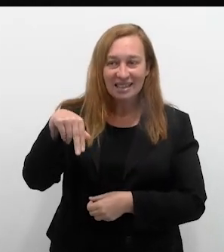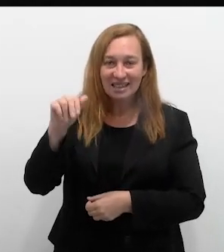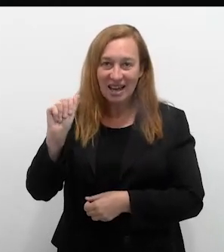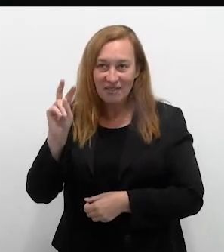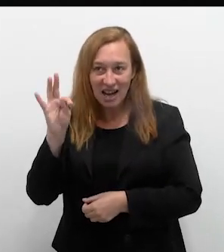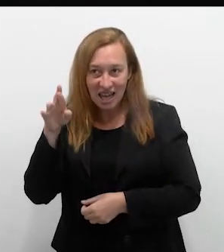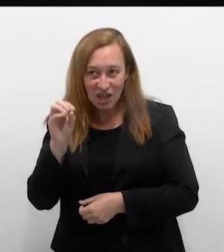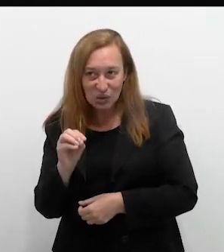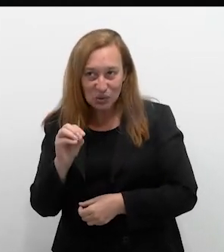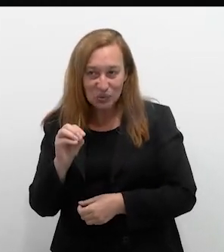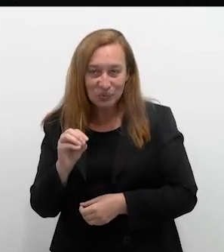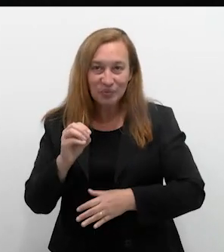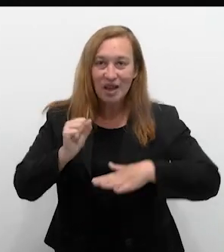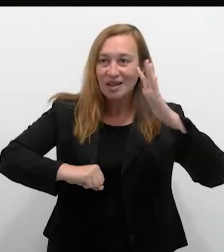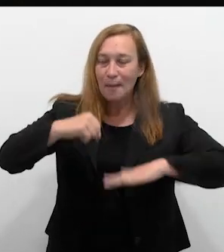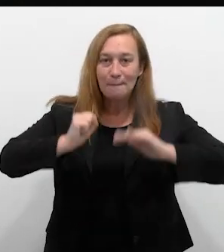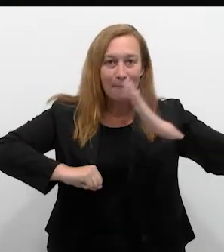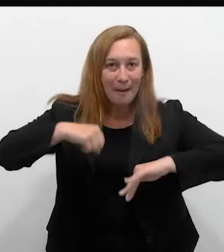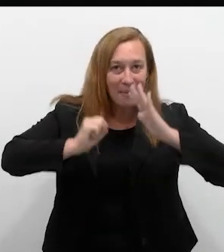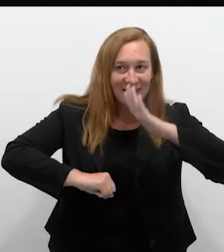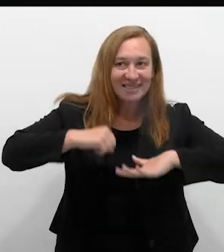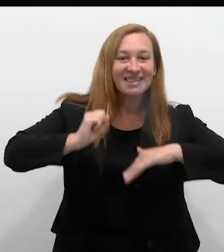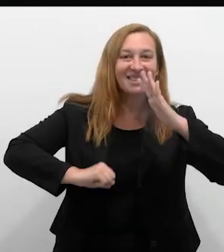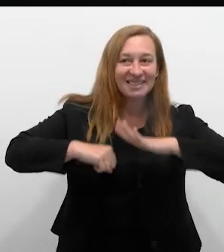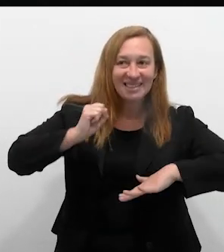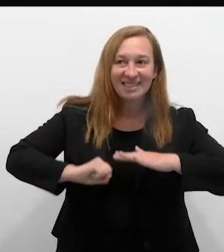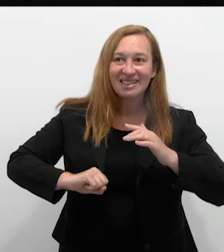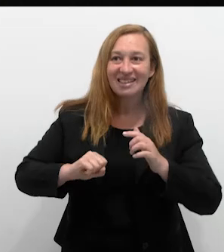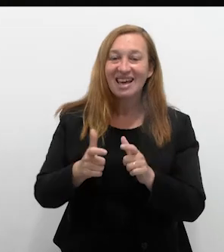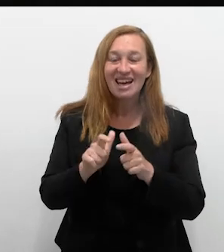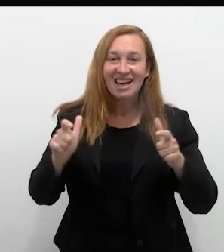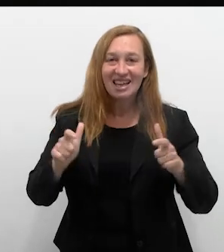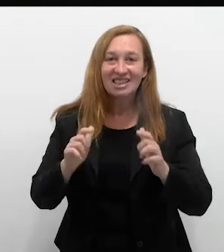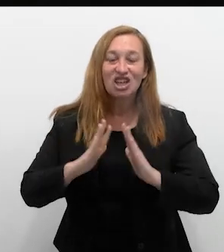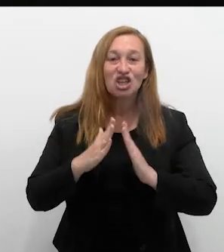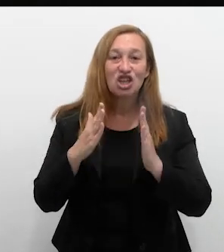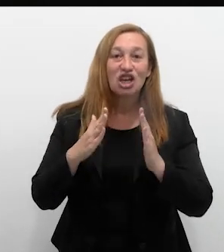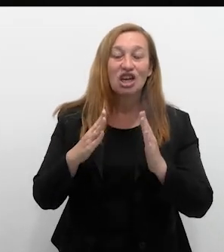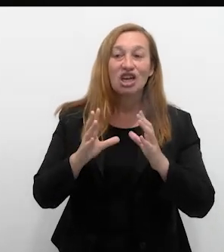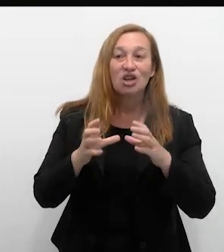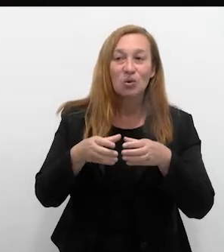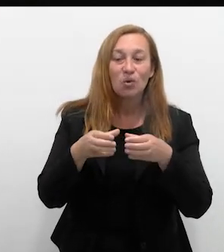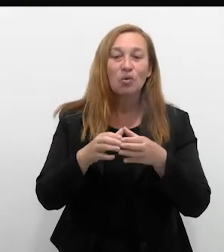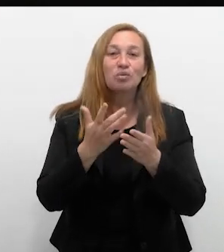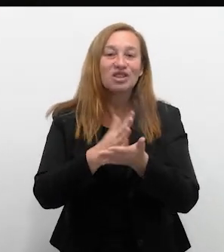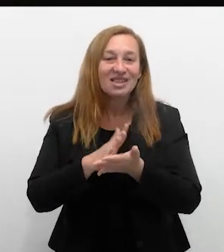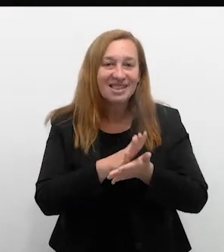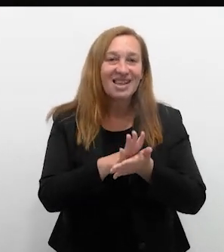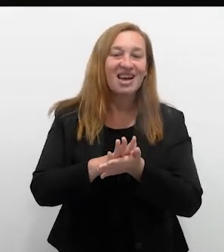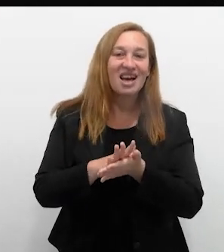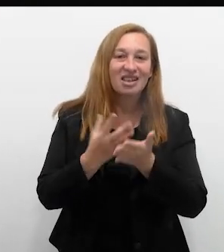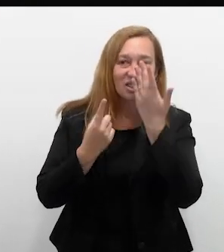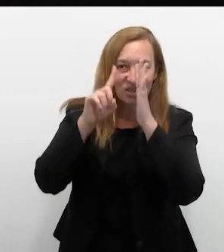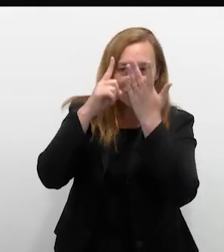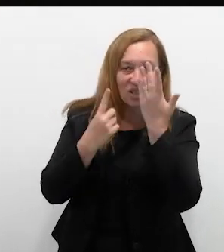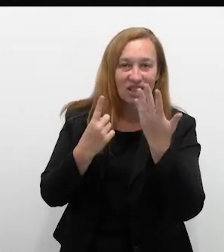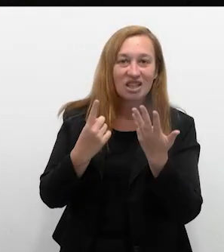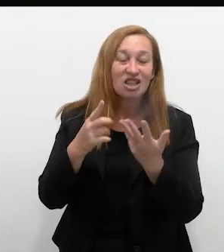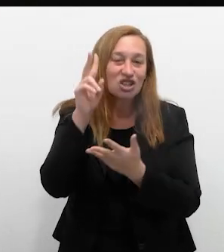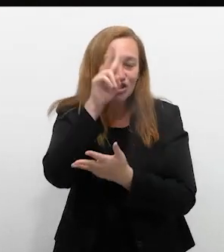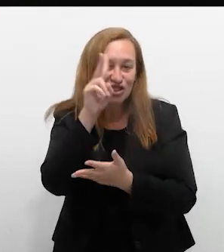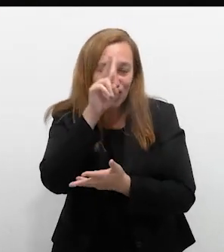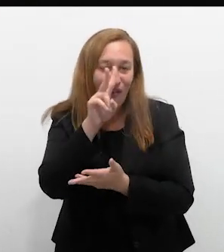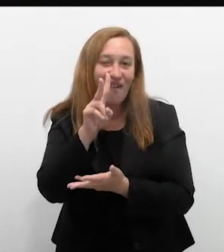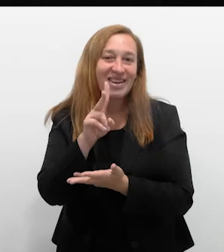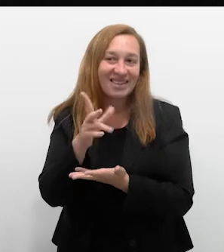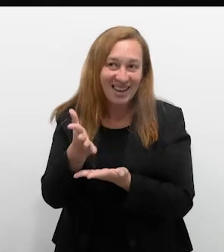como carnavalesco o segundo ano no Acadêmico do Salgueiro, né? Que é uma das grandes escolas do Rio de Janeiro, uma escola